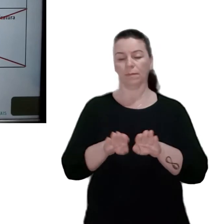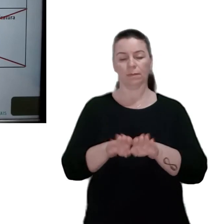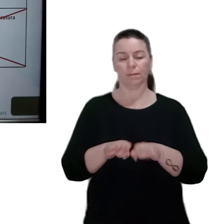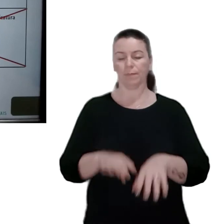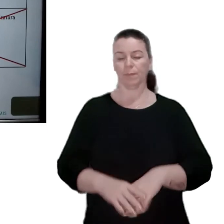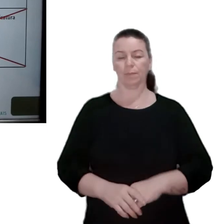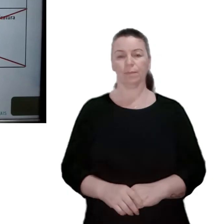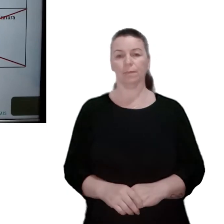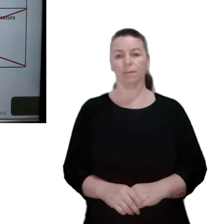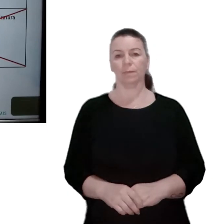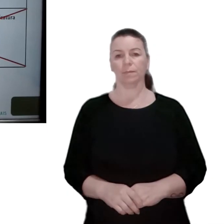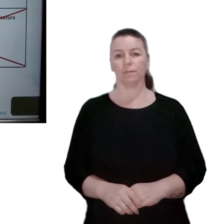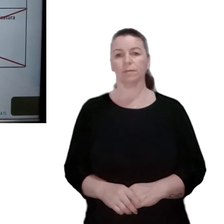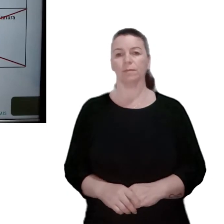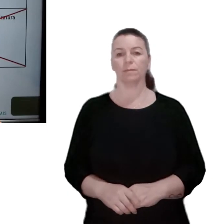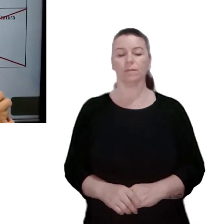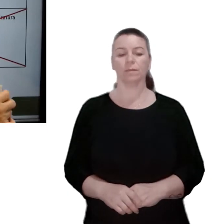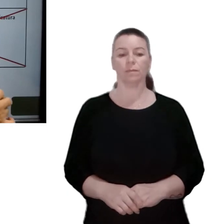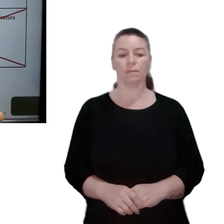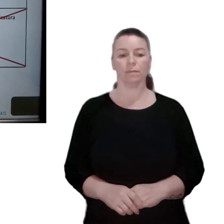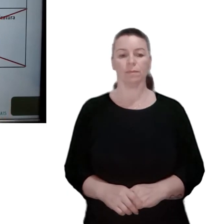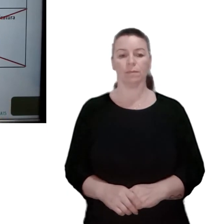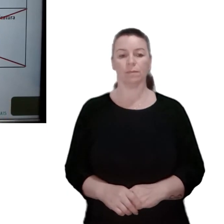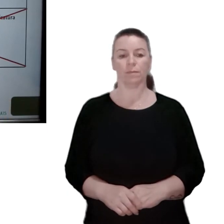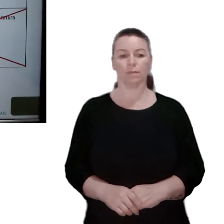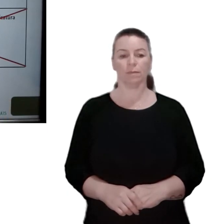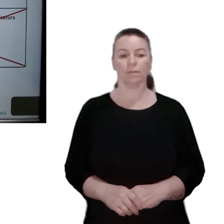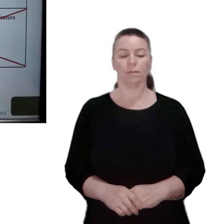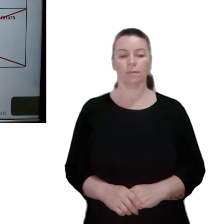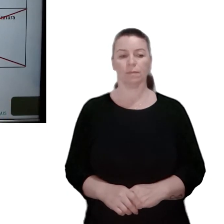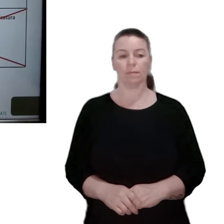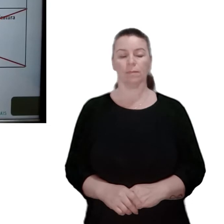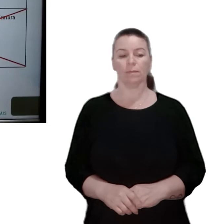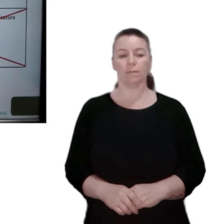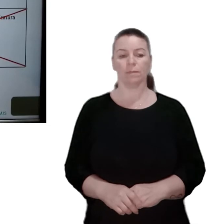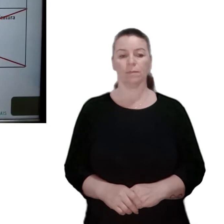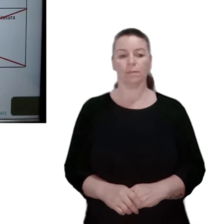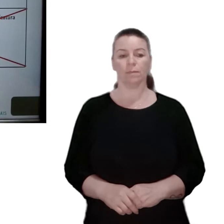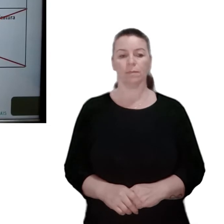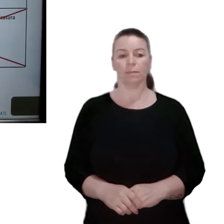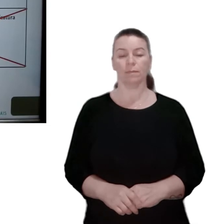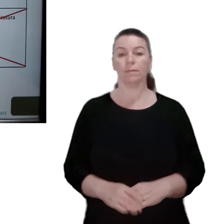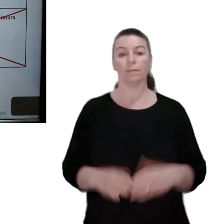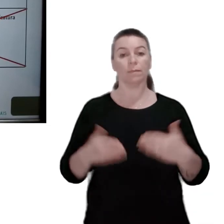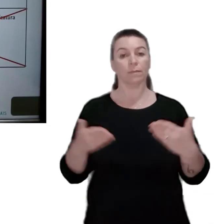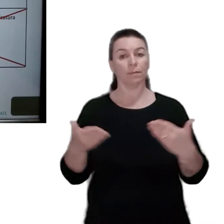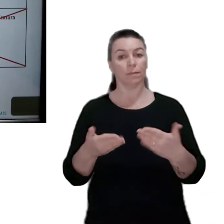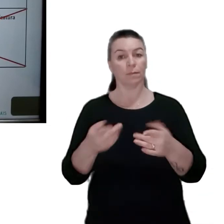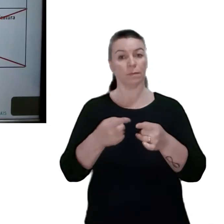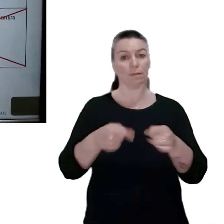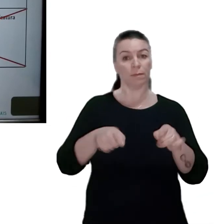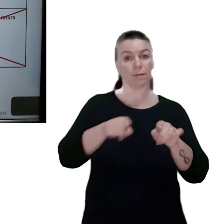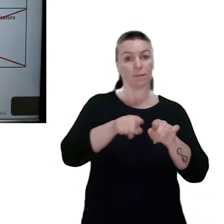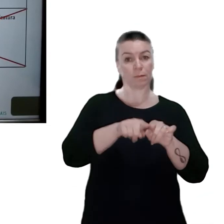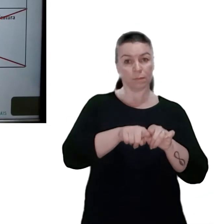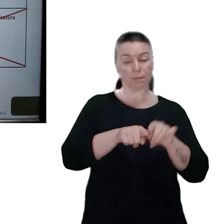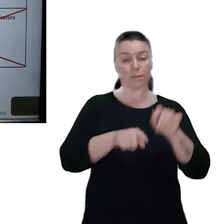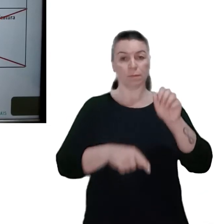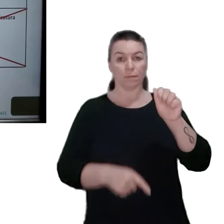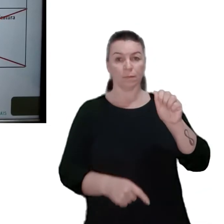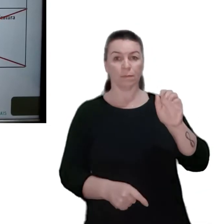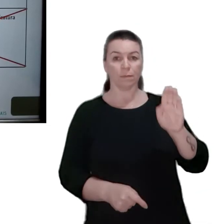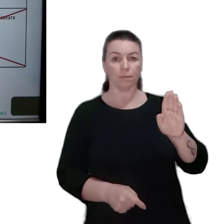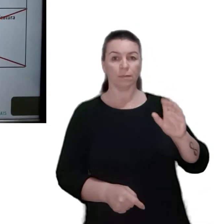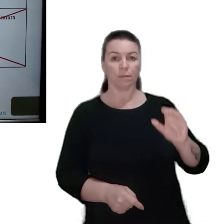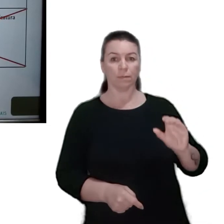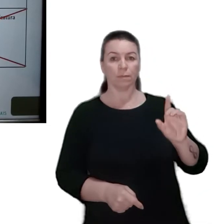não fez a caricatura. Muito bem. Vamos voltar aí para as alternativas